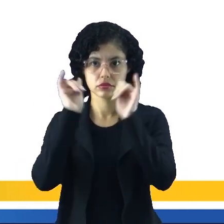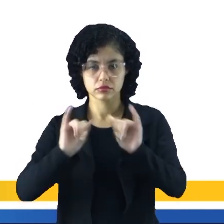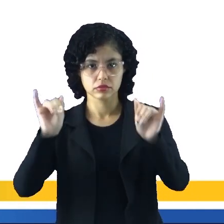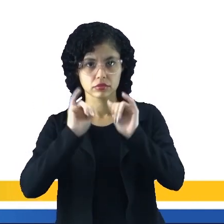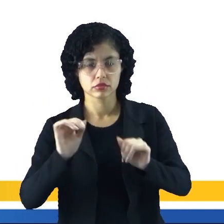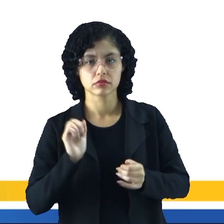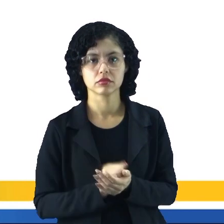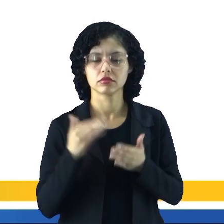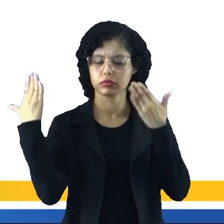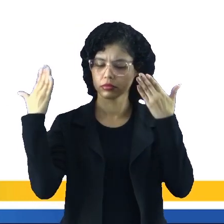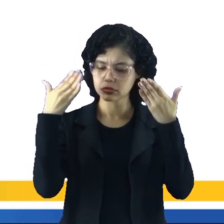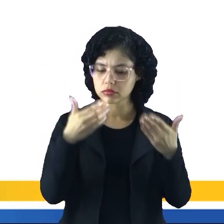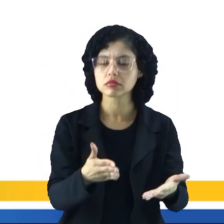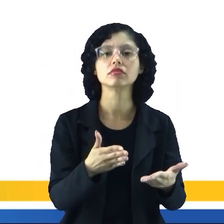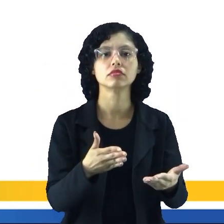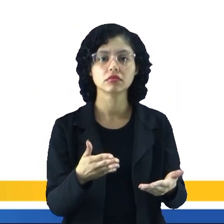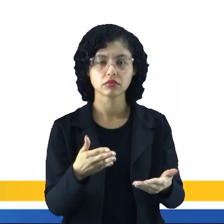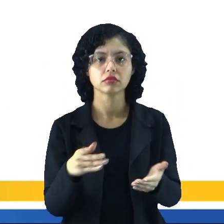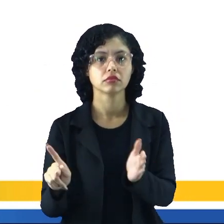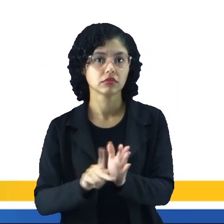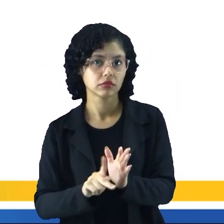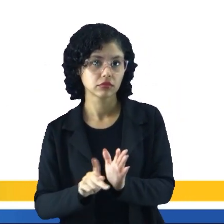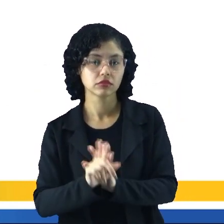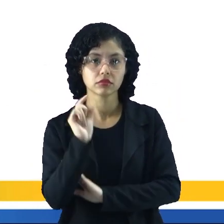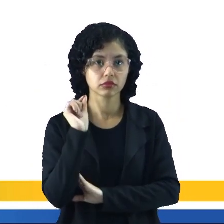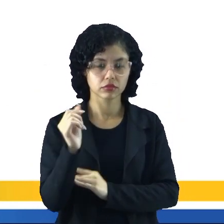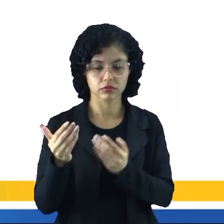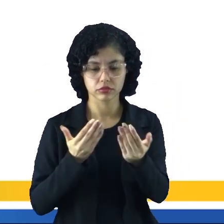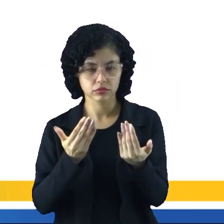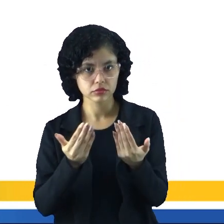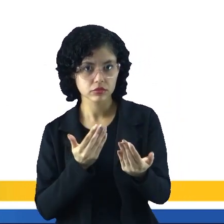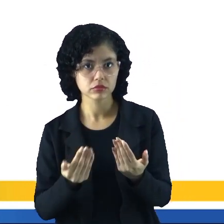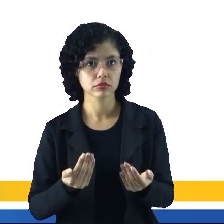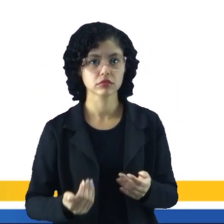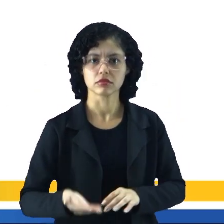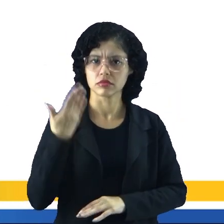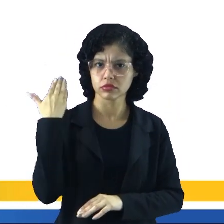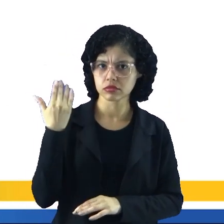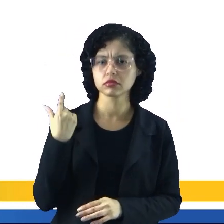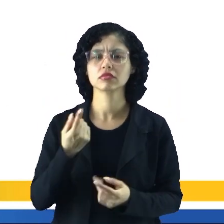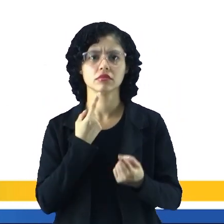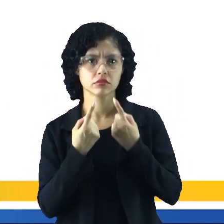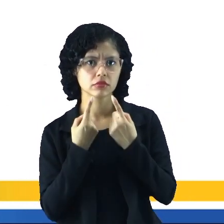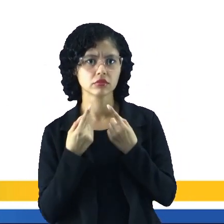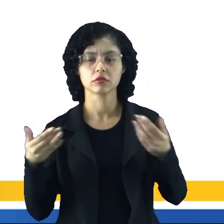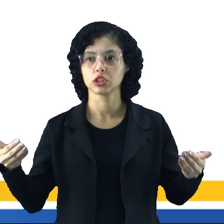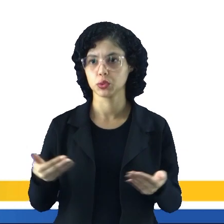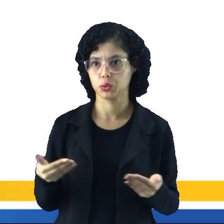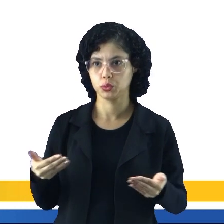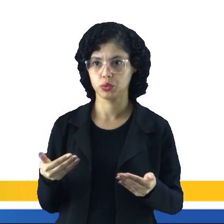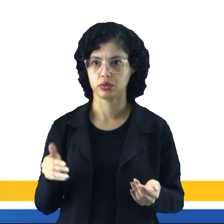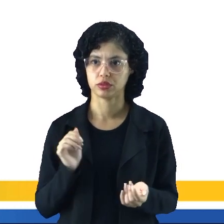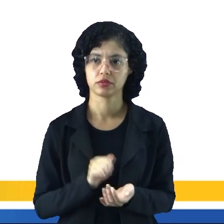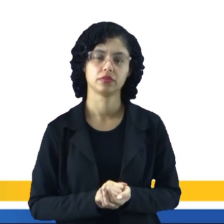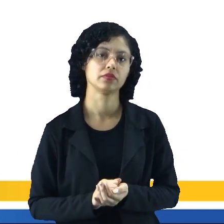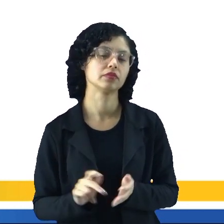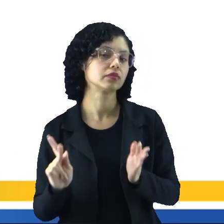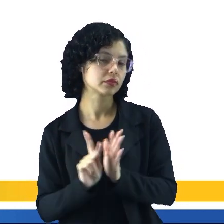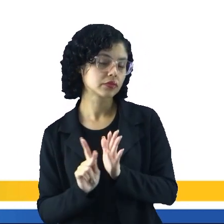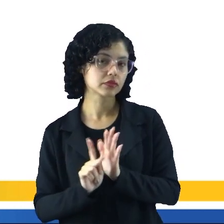informações de forma objetiva o texto em questão compara a comunicação antiga com a atual né